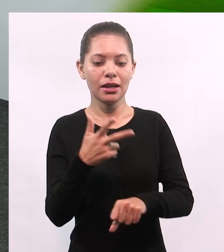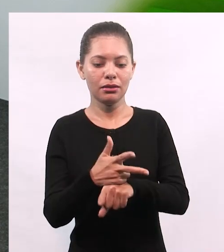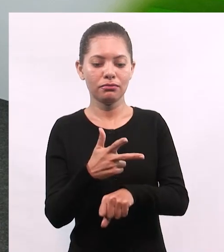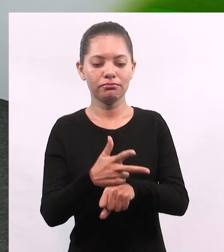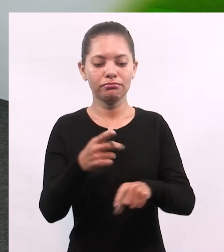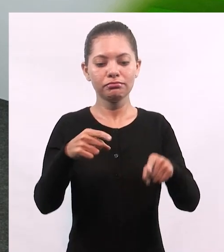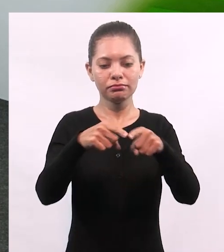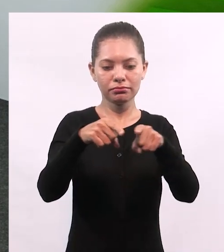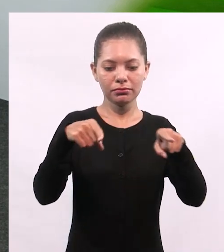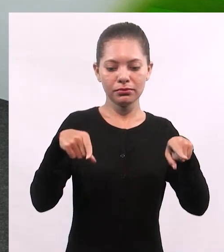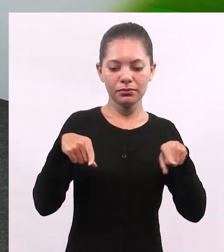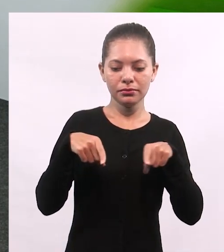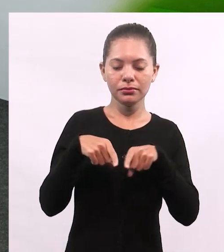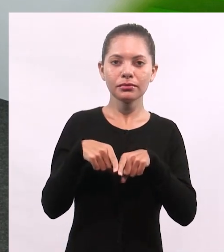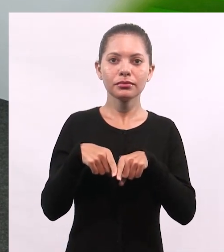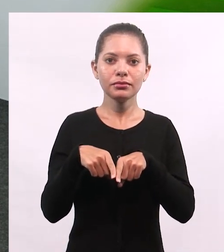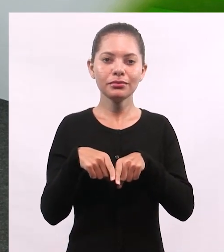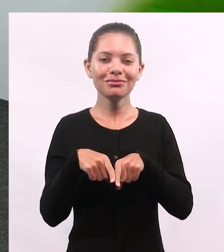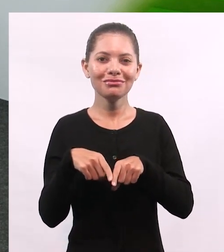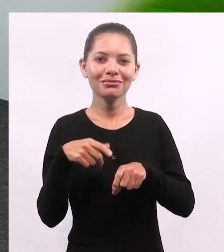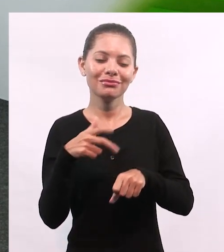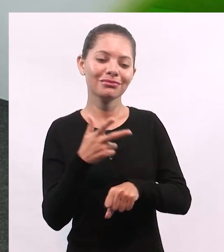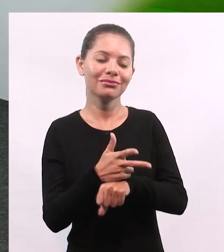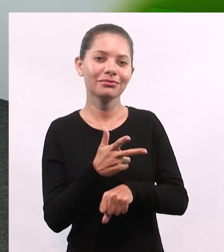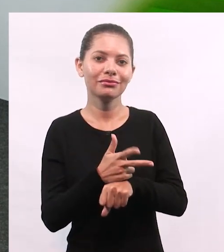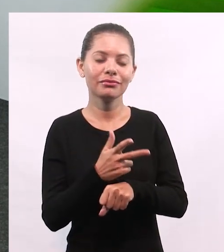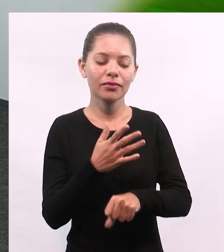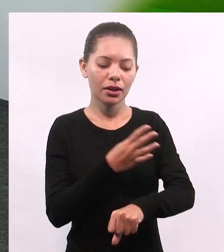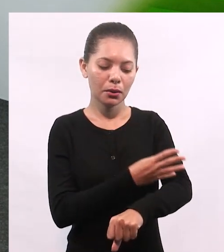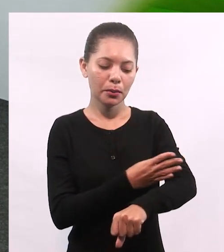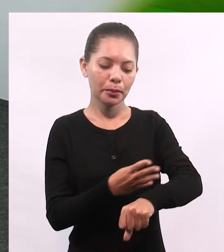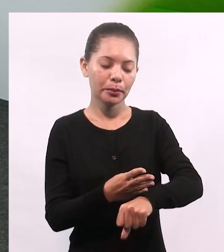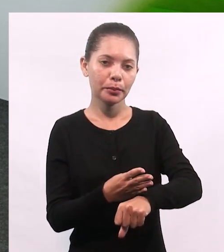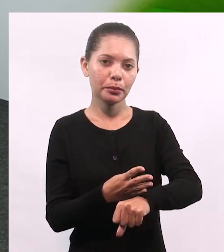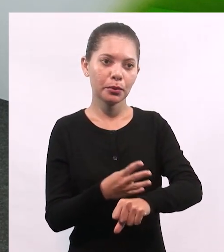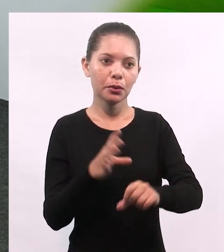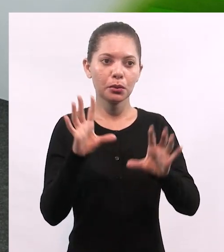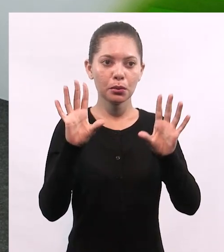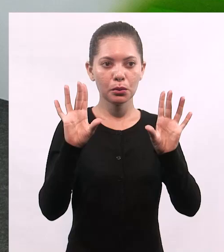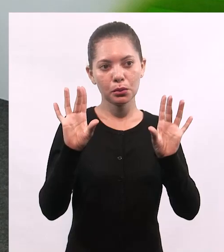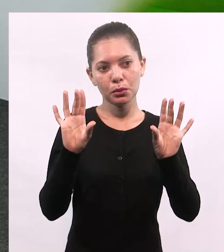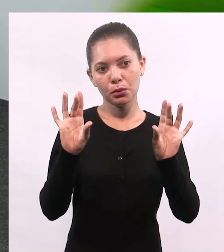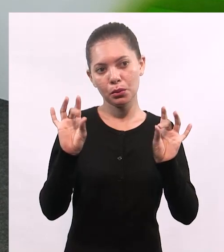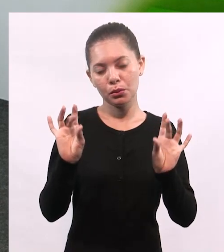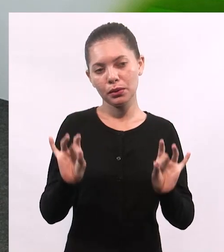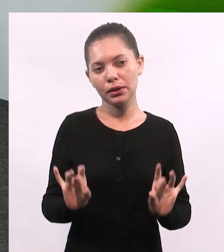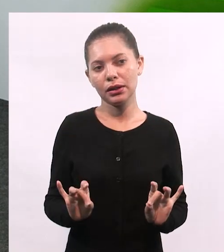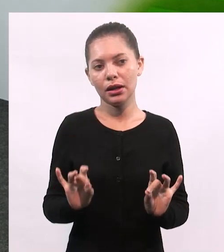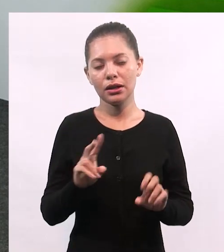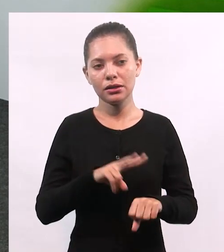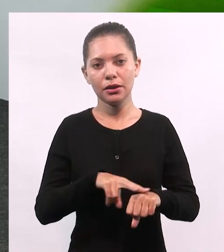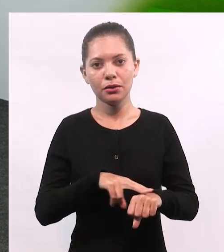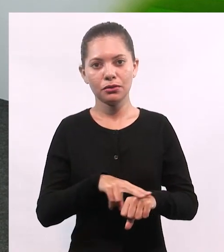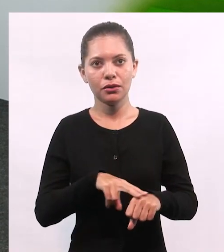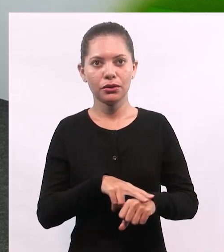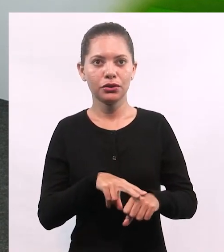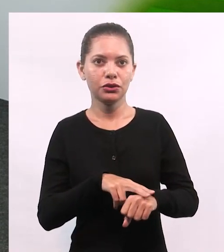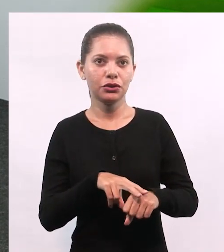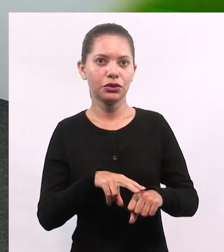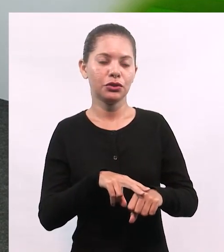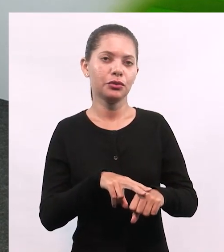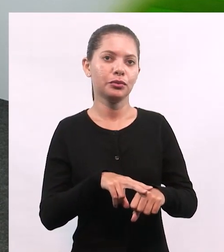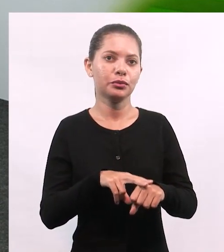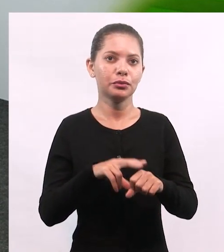do estúdio do IFRO Campus Porto Velho, Zona Norte, com uma plotagem branca, com detalhes em verdes e um texto em